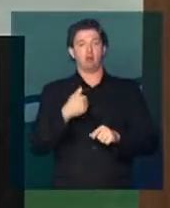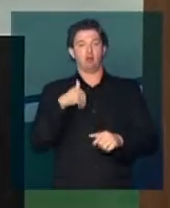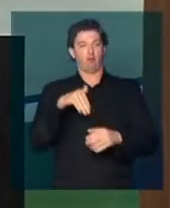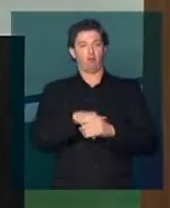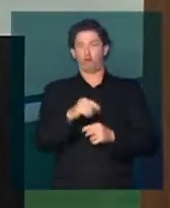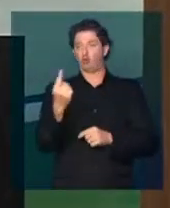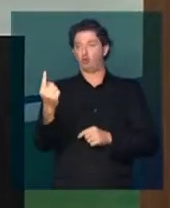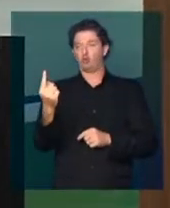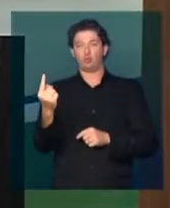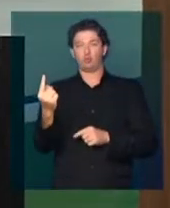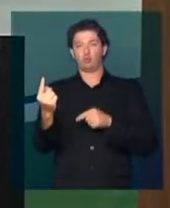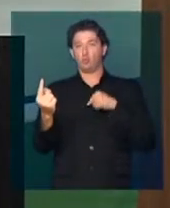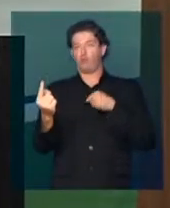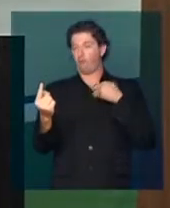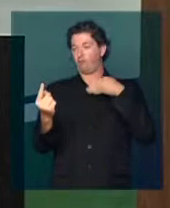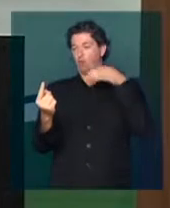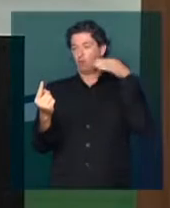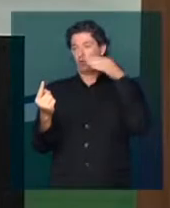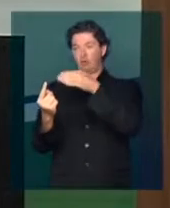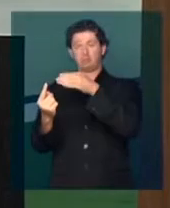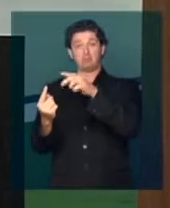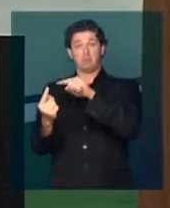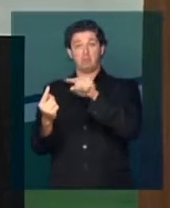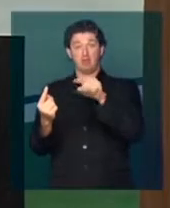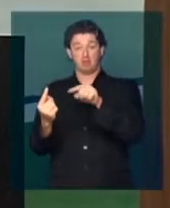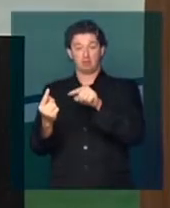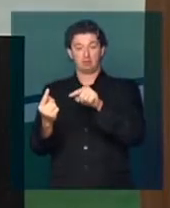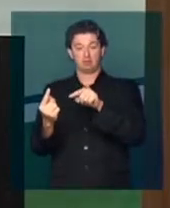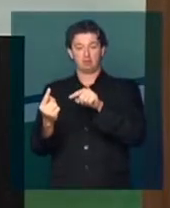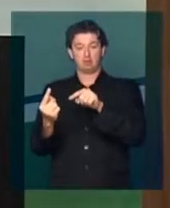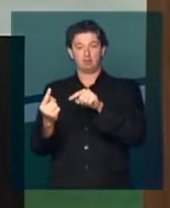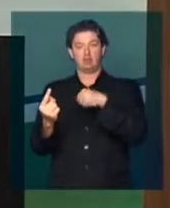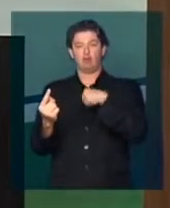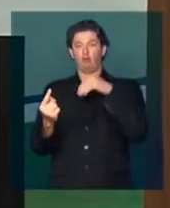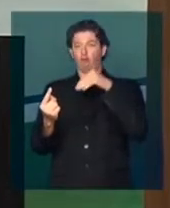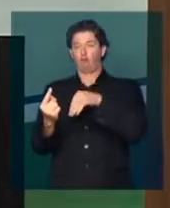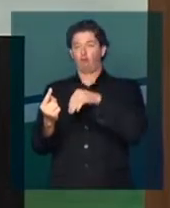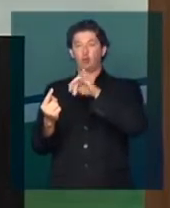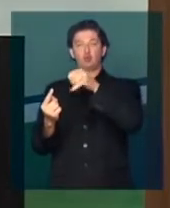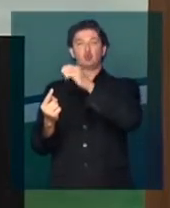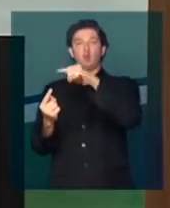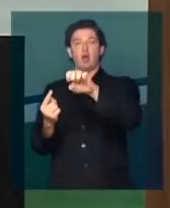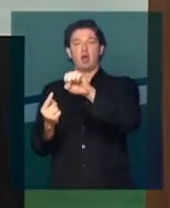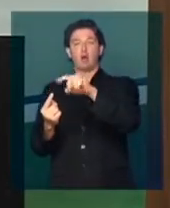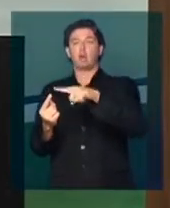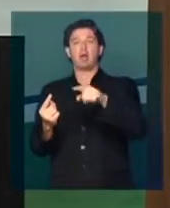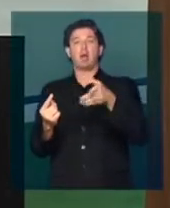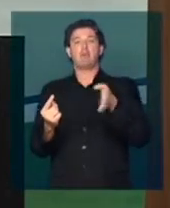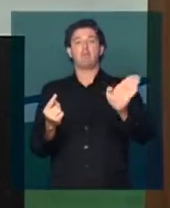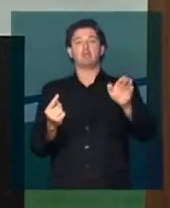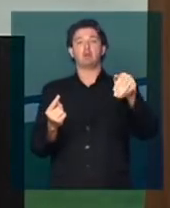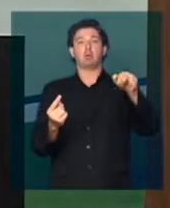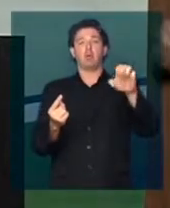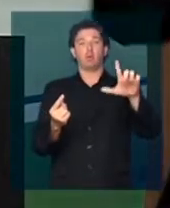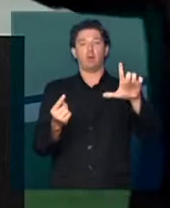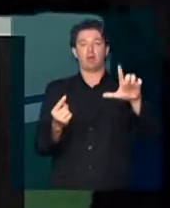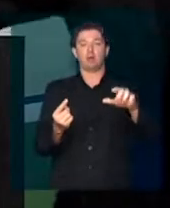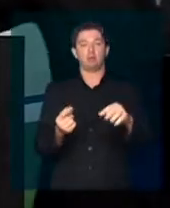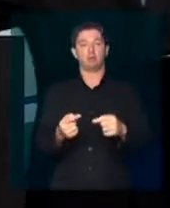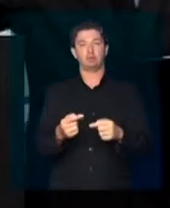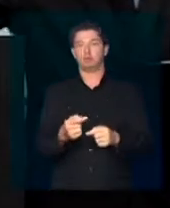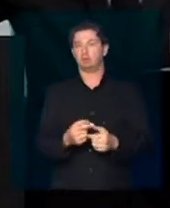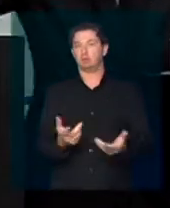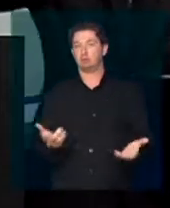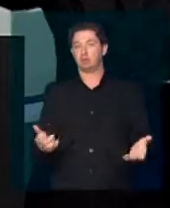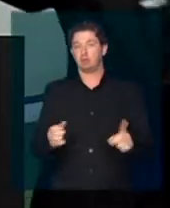no candidato e, efetivamente, você vota no João e elege o Manuel, às vezes, não está tendo